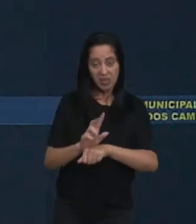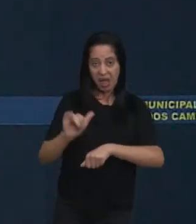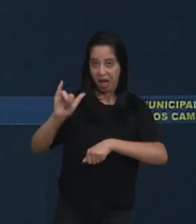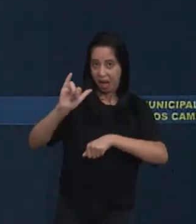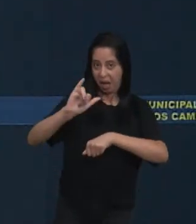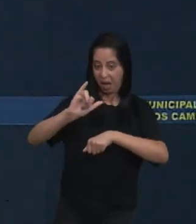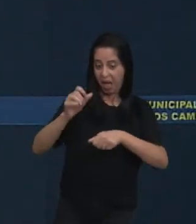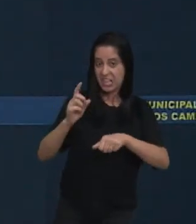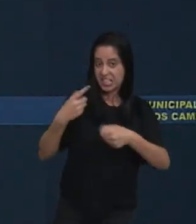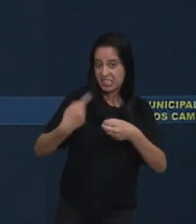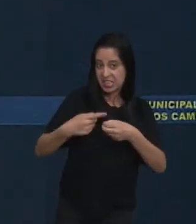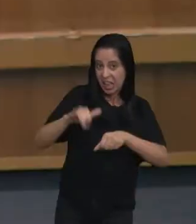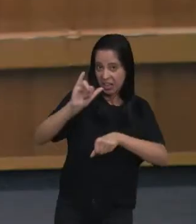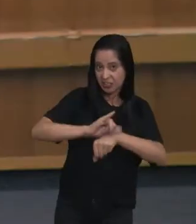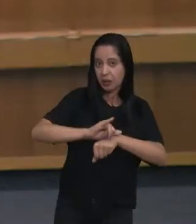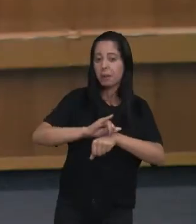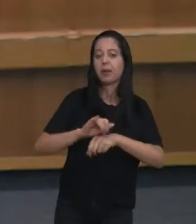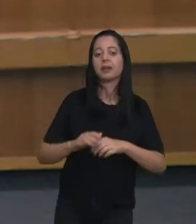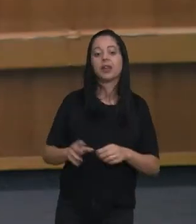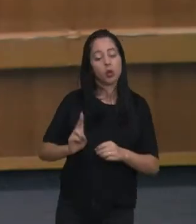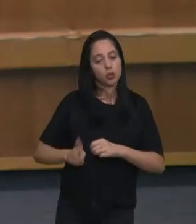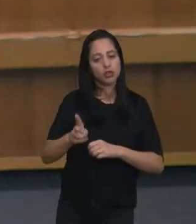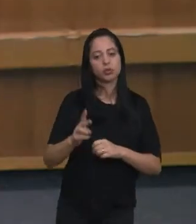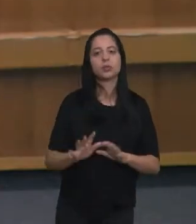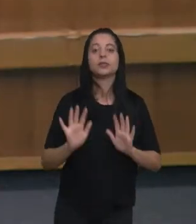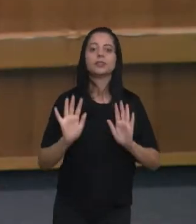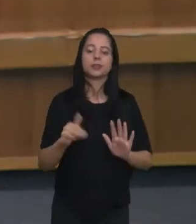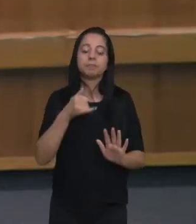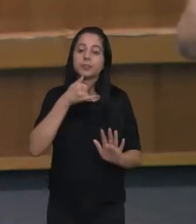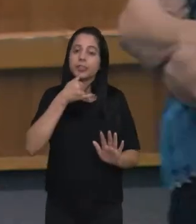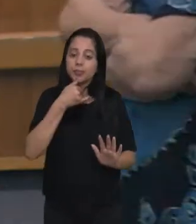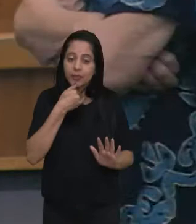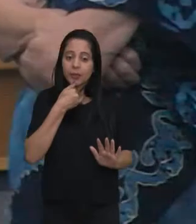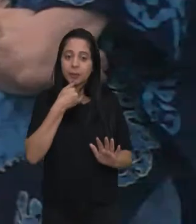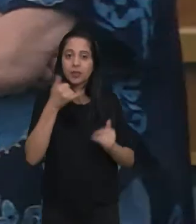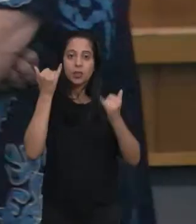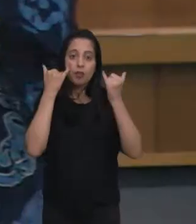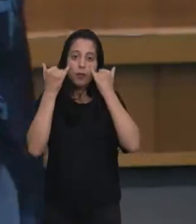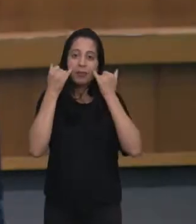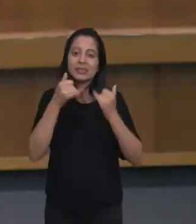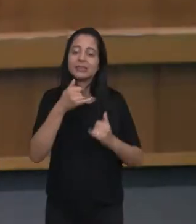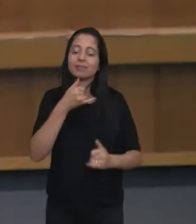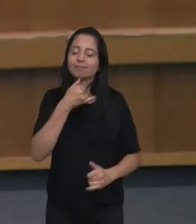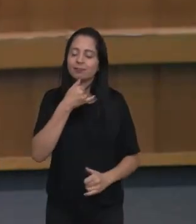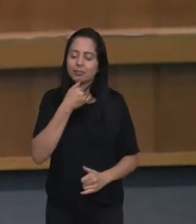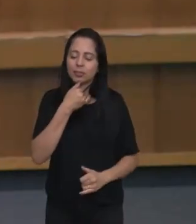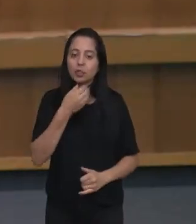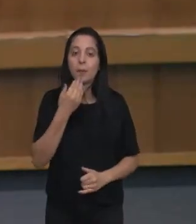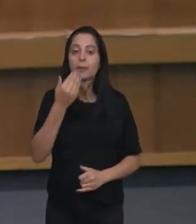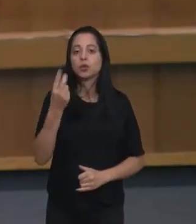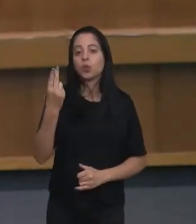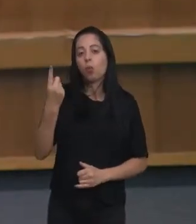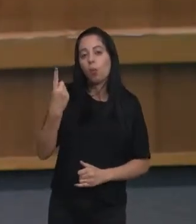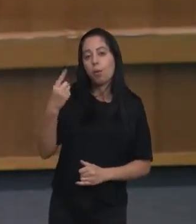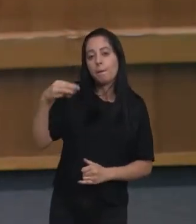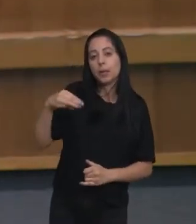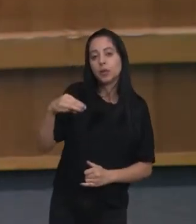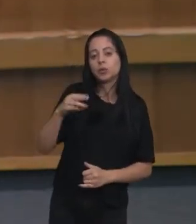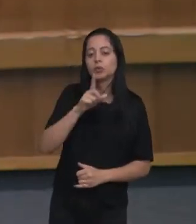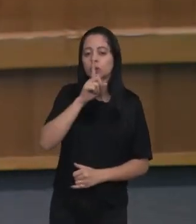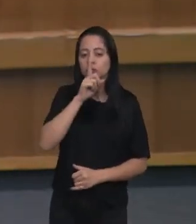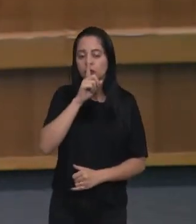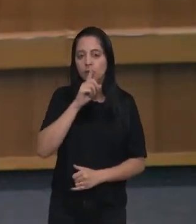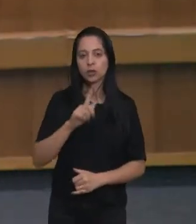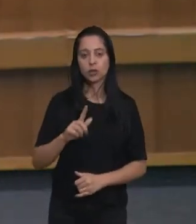feito nesse mandato. E, presidente, infelizmente, uma notícia triste, gostaria de pedir um minuto de silêncio para o nosso querido